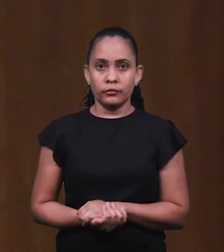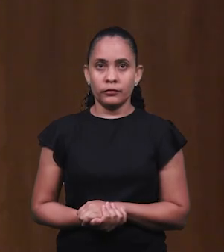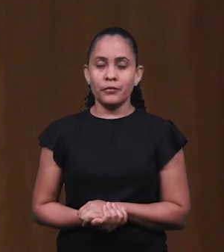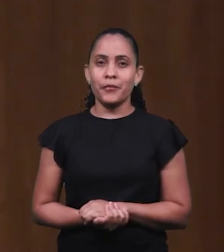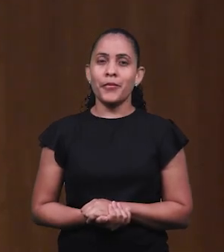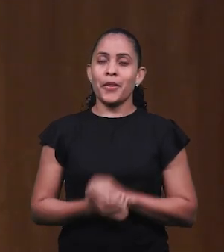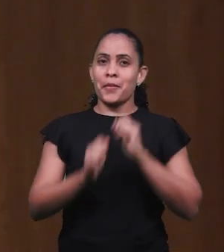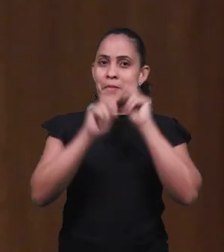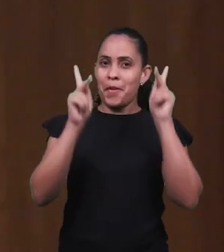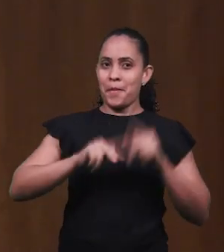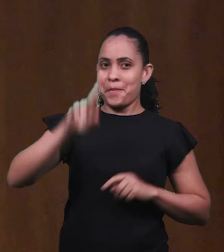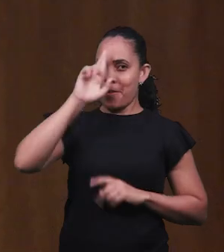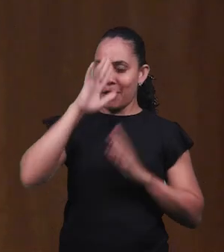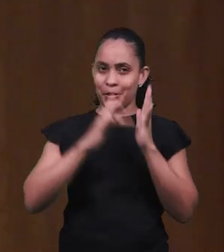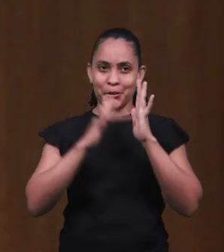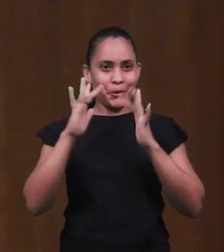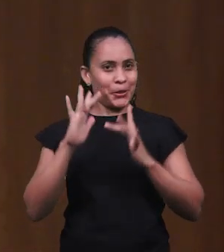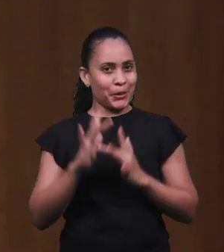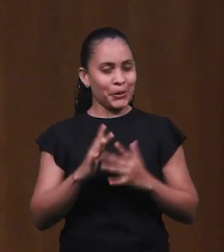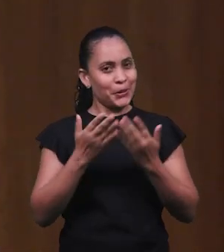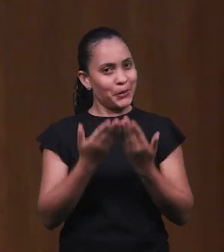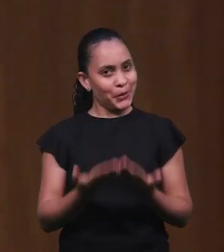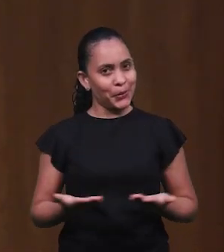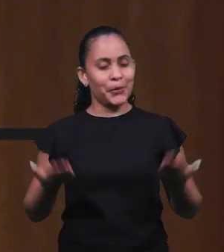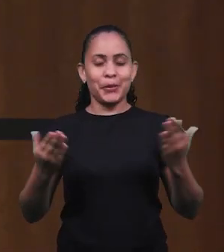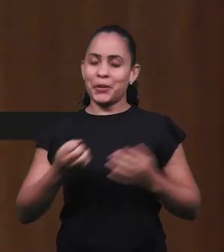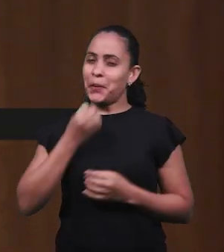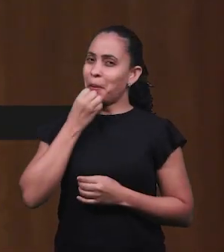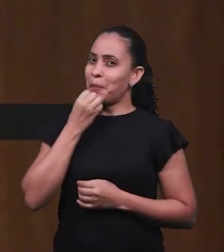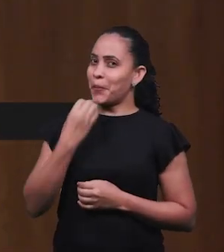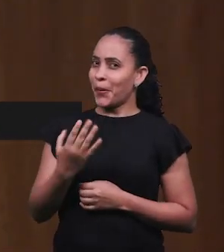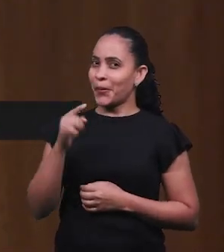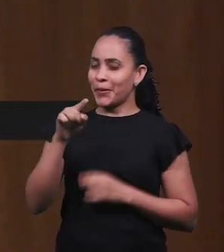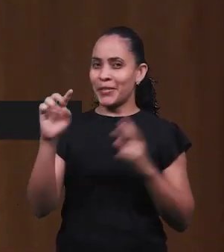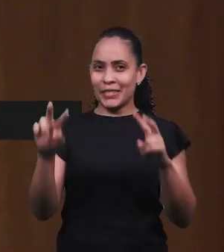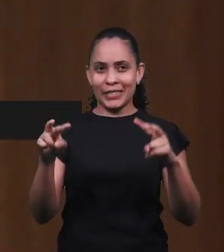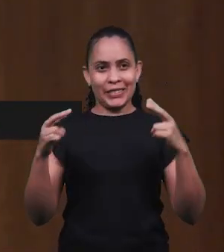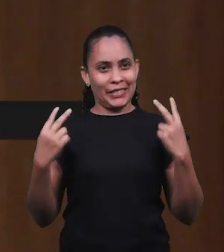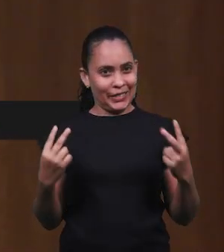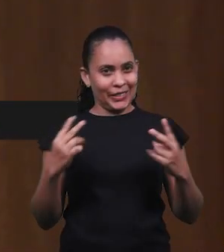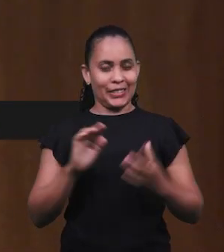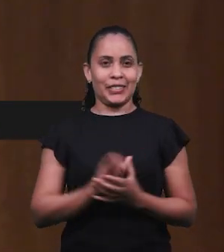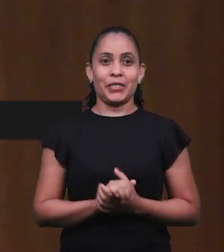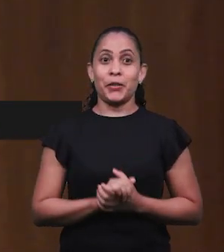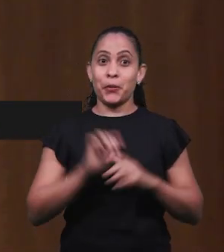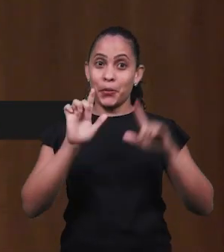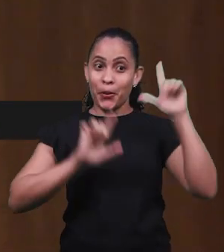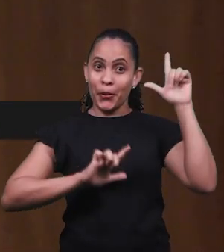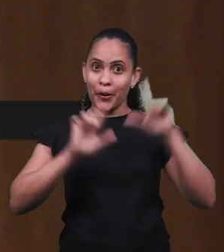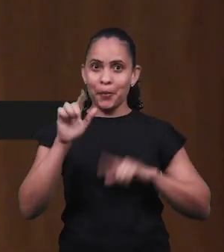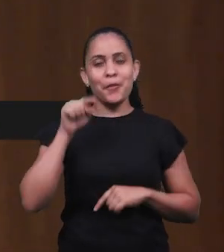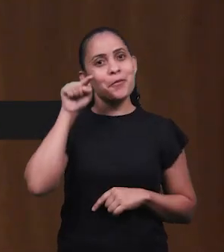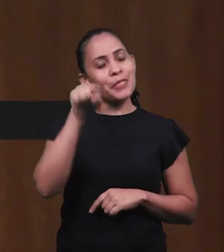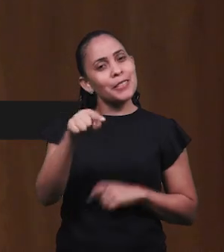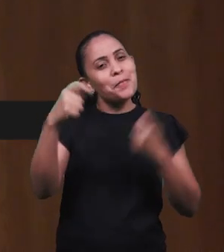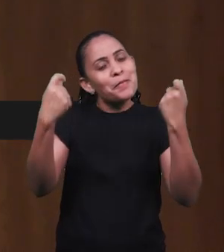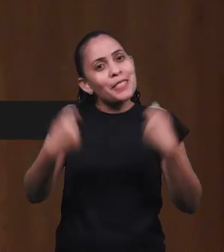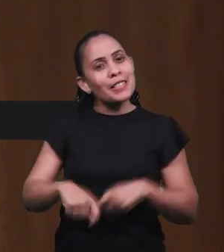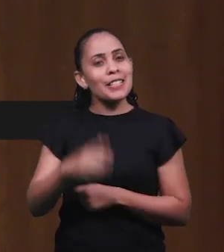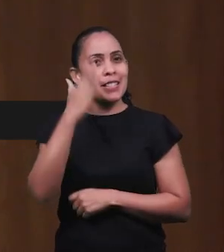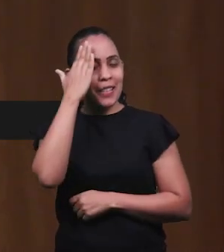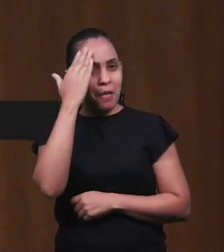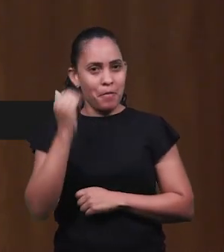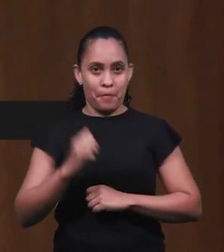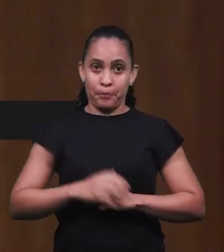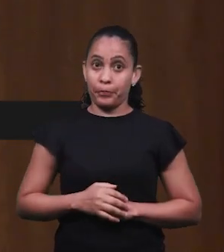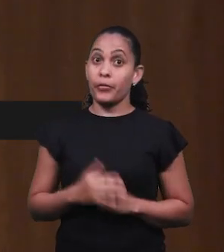A paz do Senhor Jesus, meus irmãos, que bom tê-lo aqui. Estamos aqui com mais uma edição do Você Precisa Saber. E